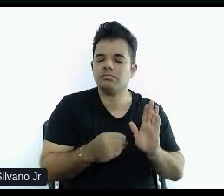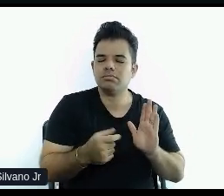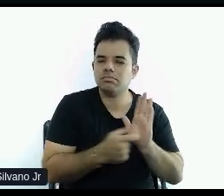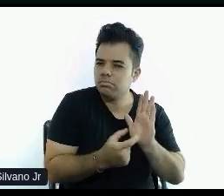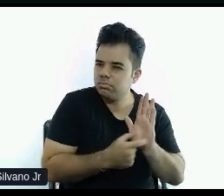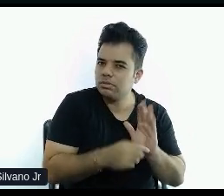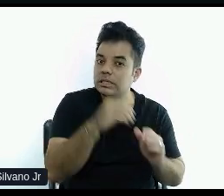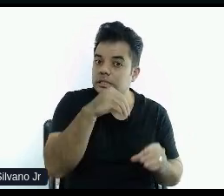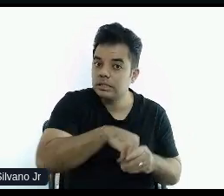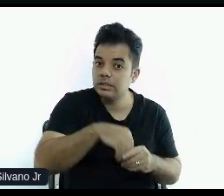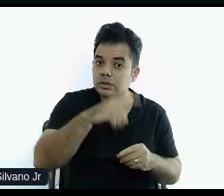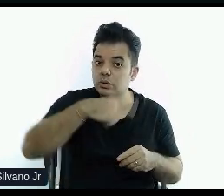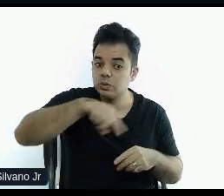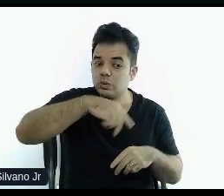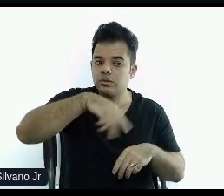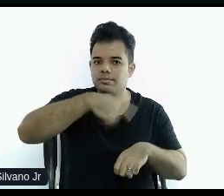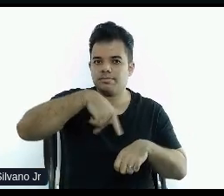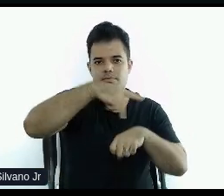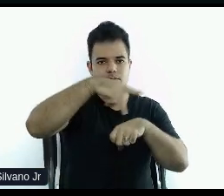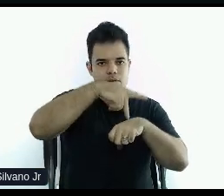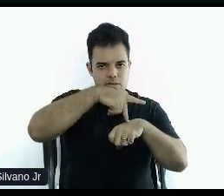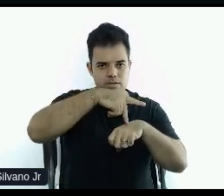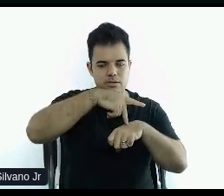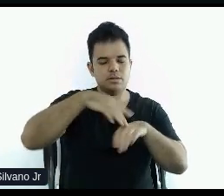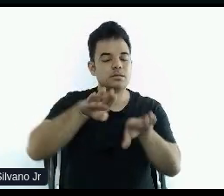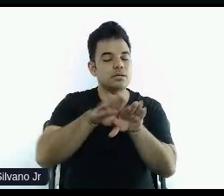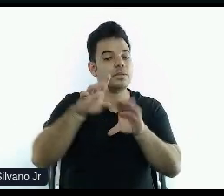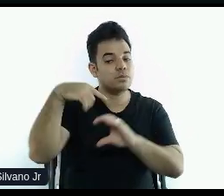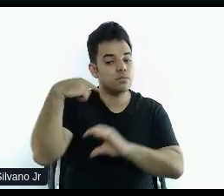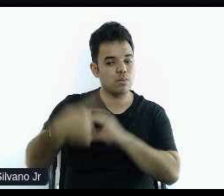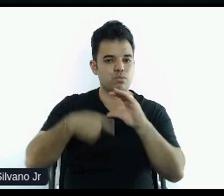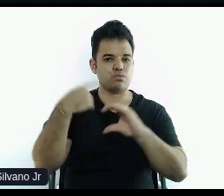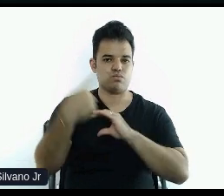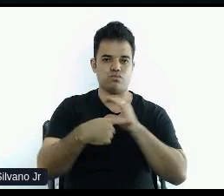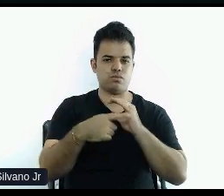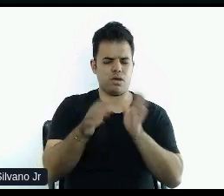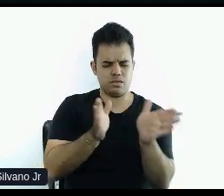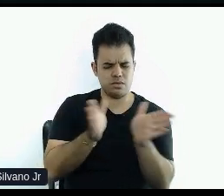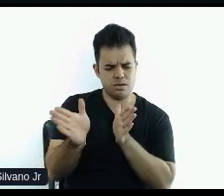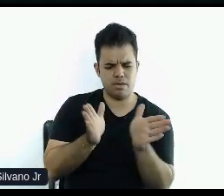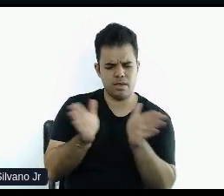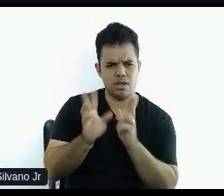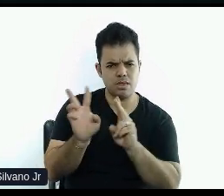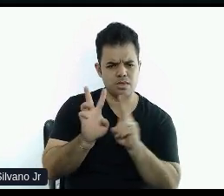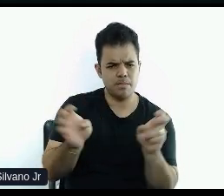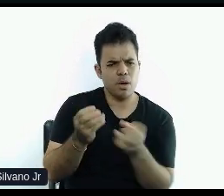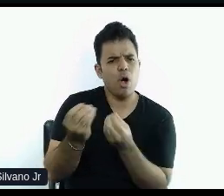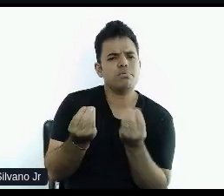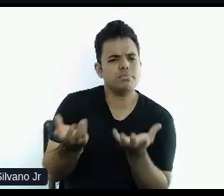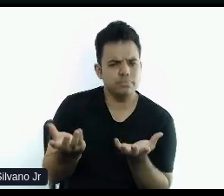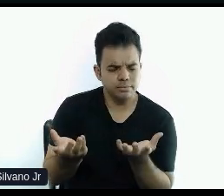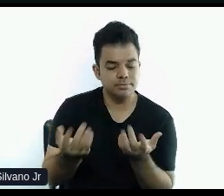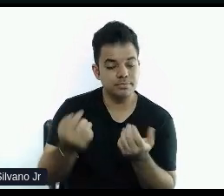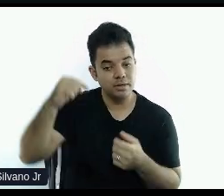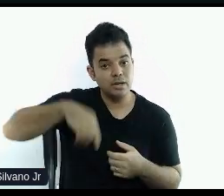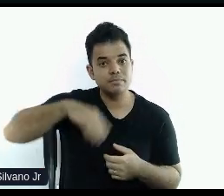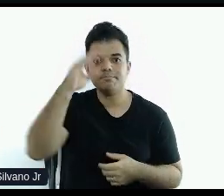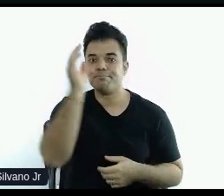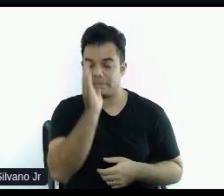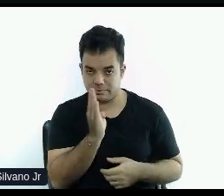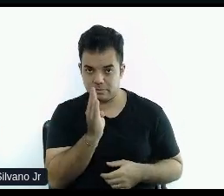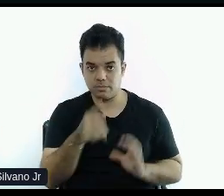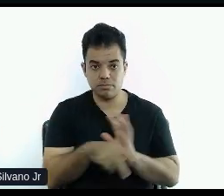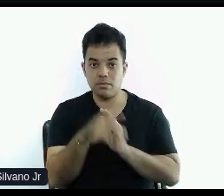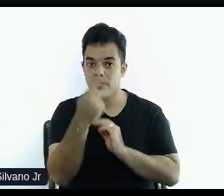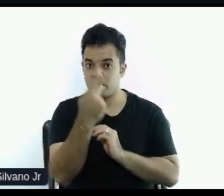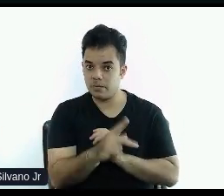do nosso país e no mundo. Como que é a questão de acessibilidade? Bom, no Brasil, de acordo com